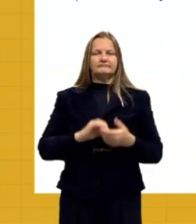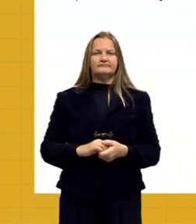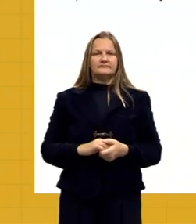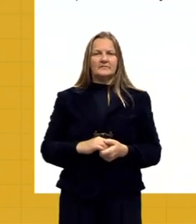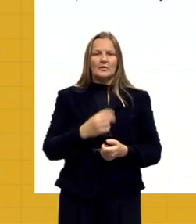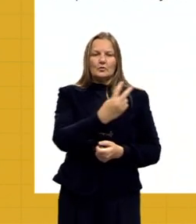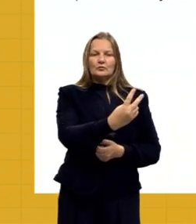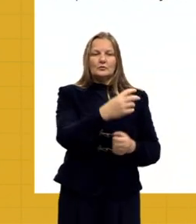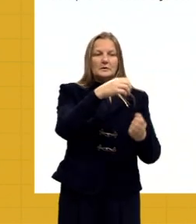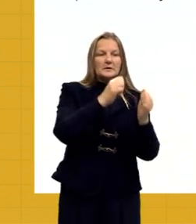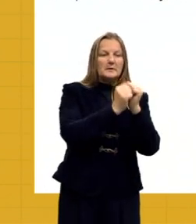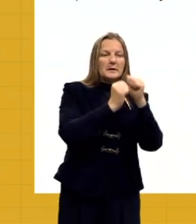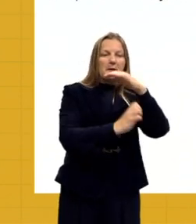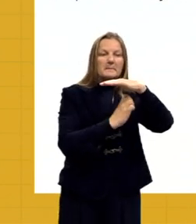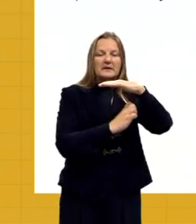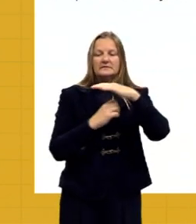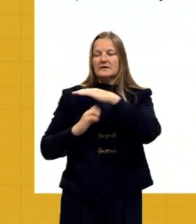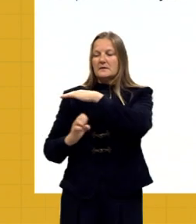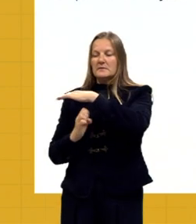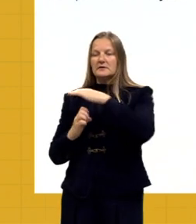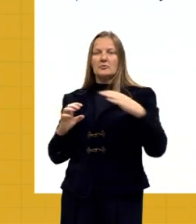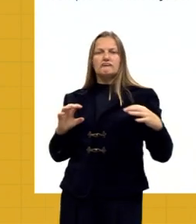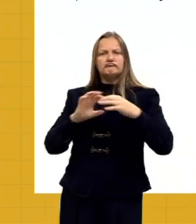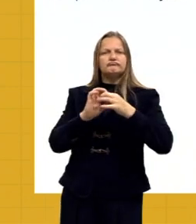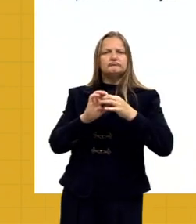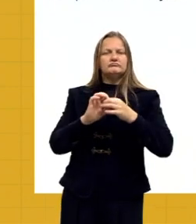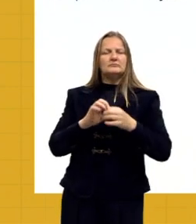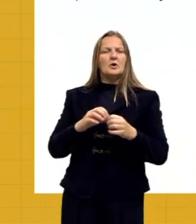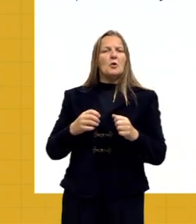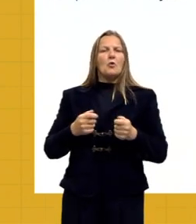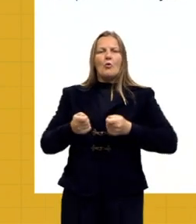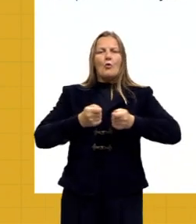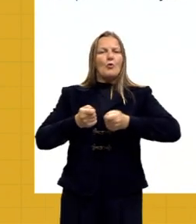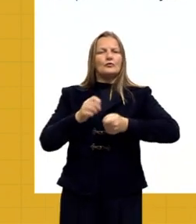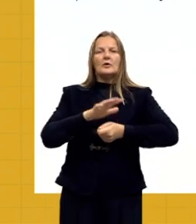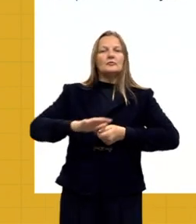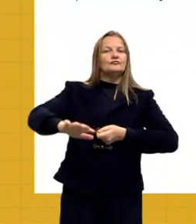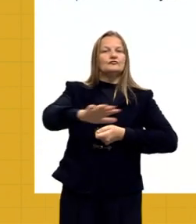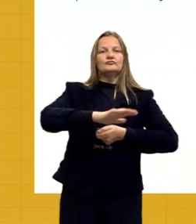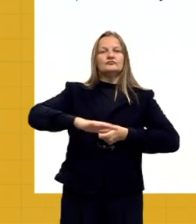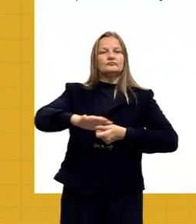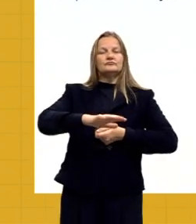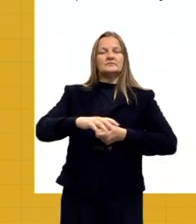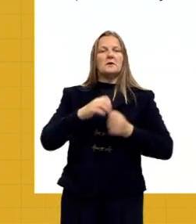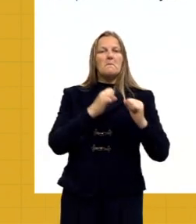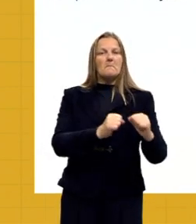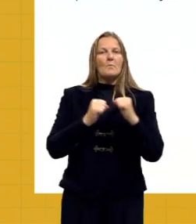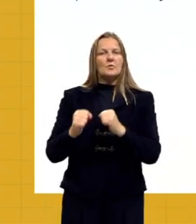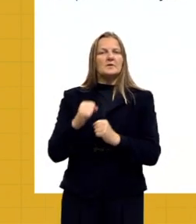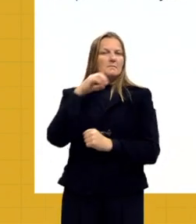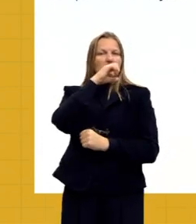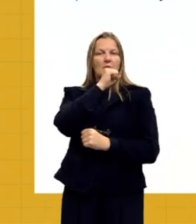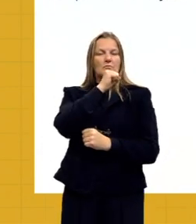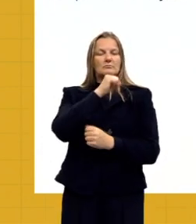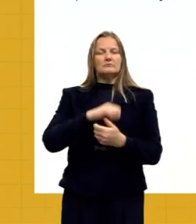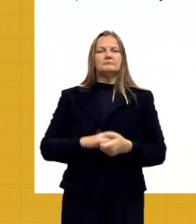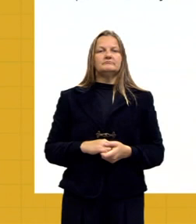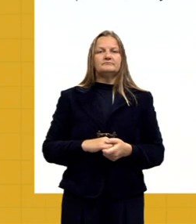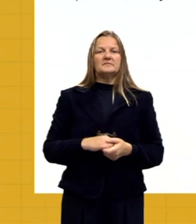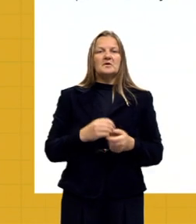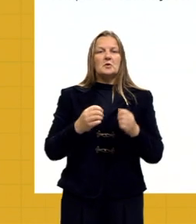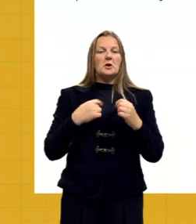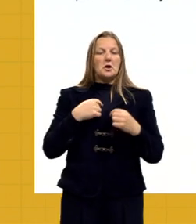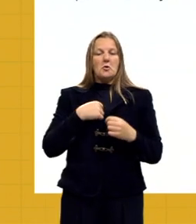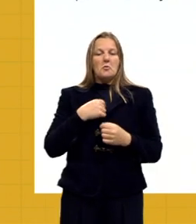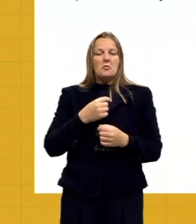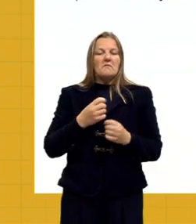se uniram e vão ter sessenta por cento do mercado de pão então aqui que acontece ela tem o poder do pão né de botar o preço